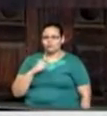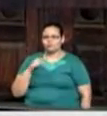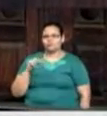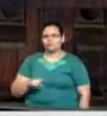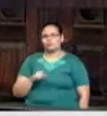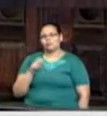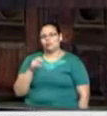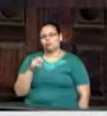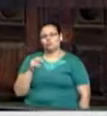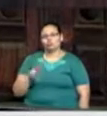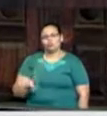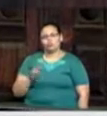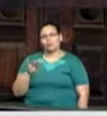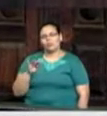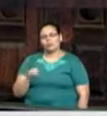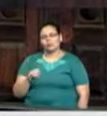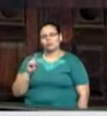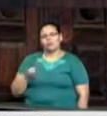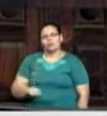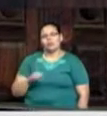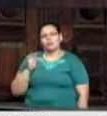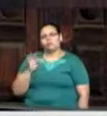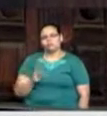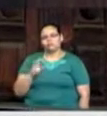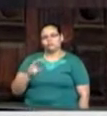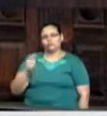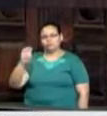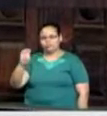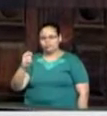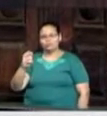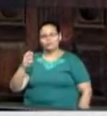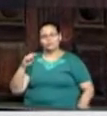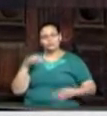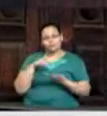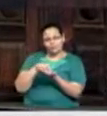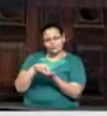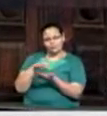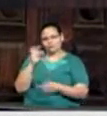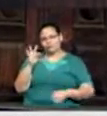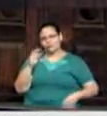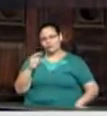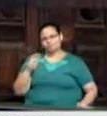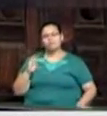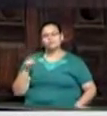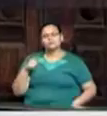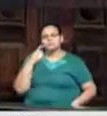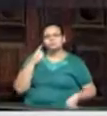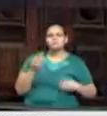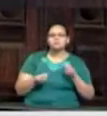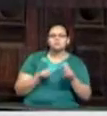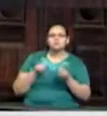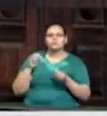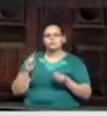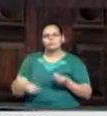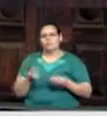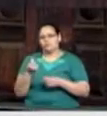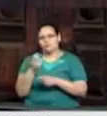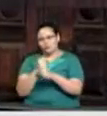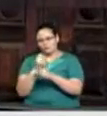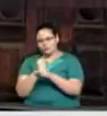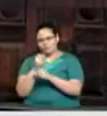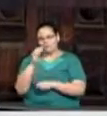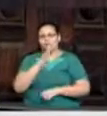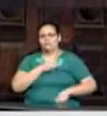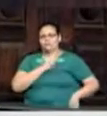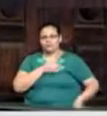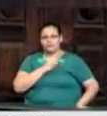técnico do Tribunal de Contas do Estado, que nos ajudasse a decorticar e esmiuçar qual é a efetiva situação orçamentária,